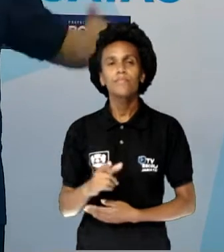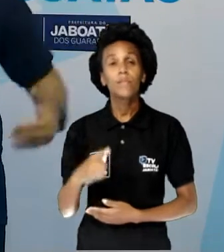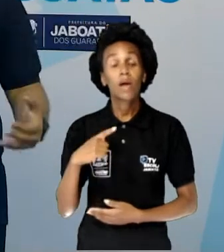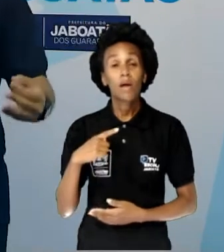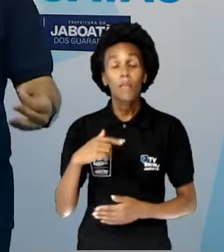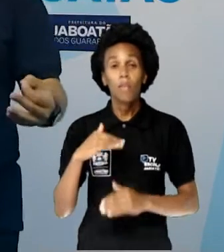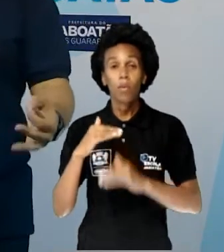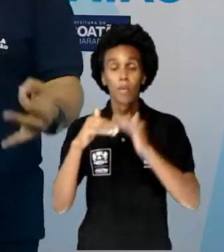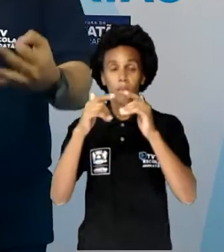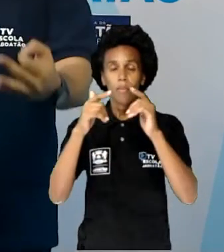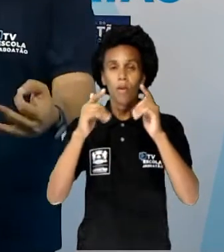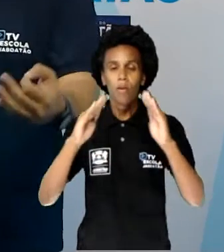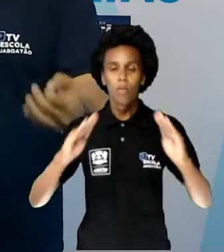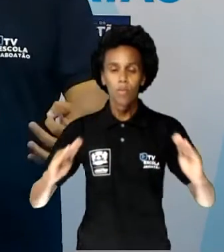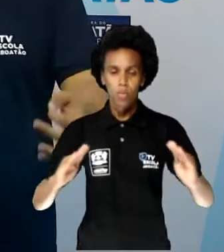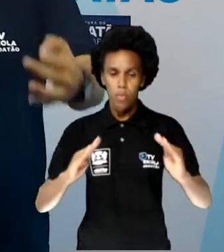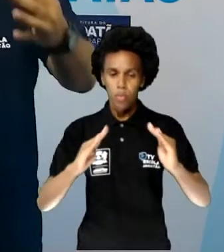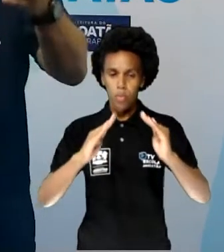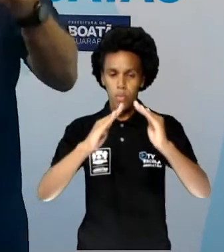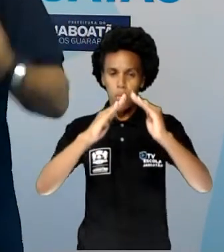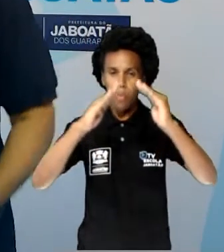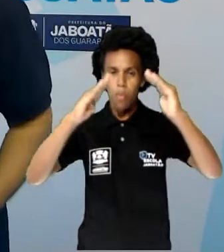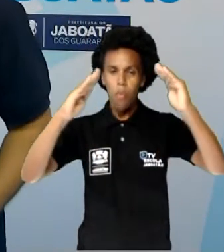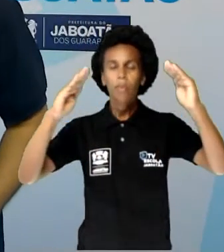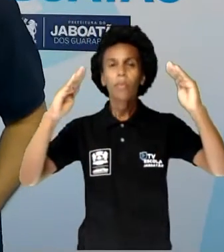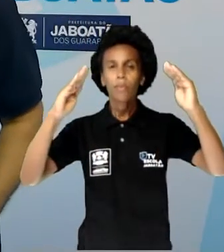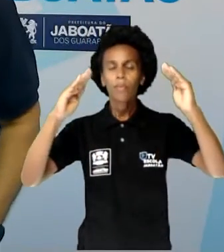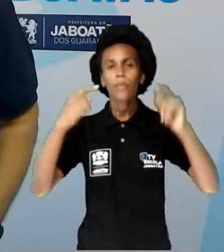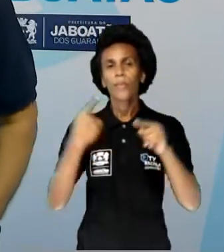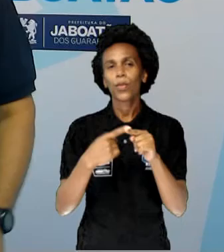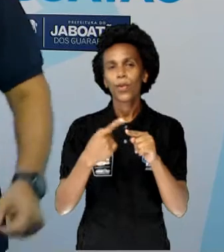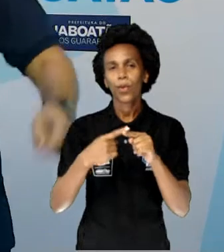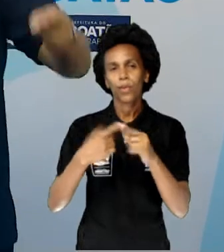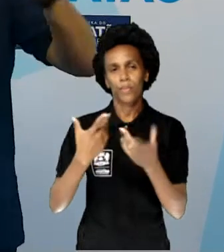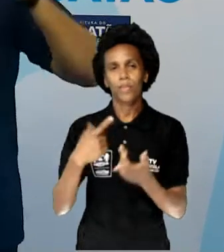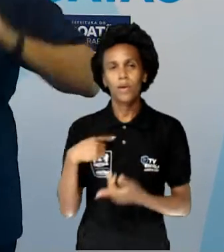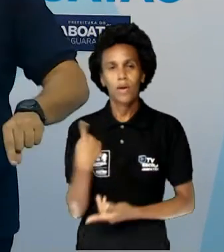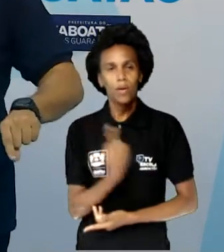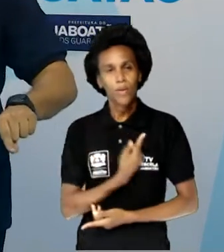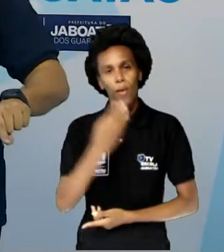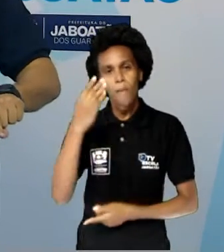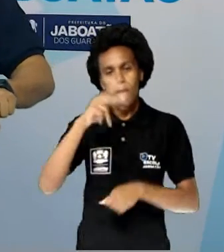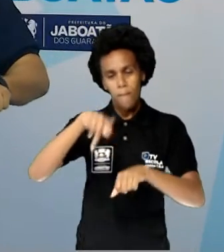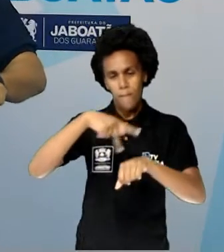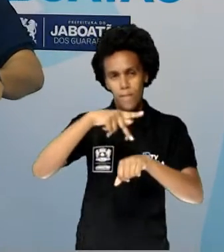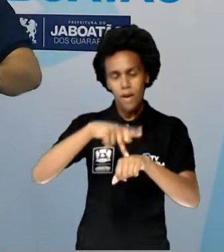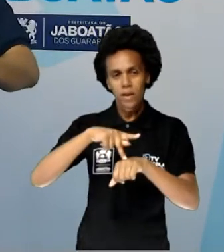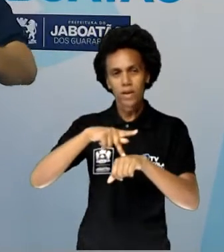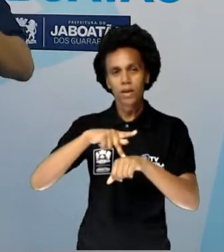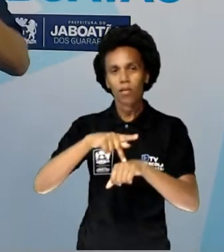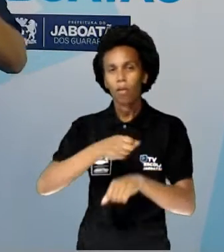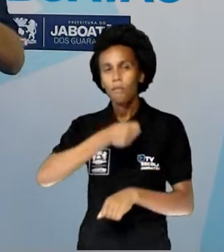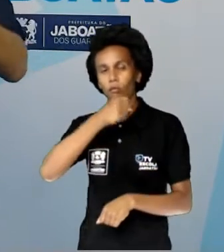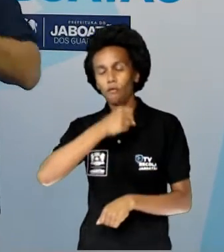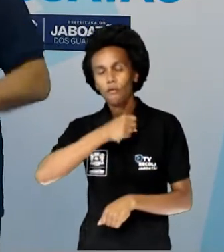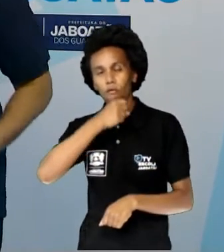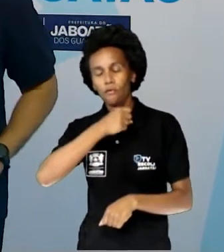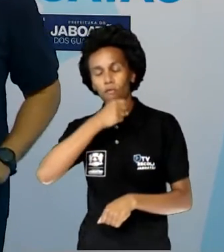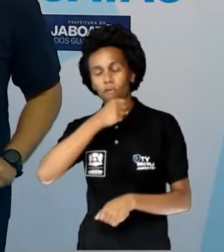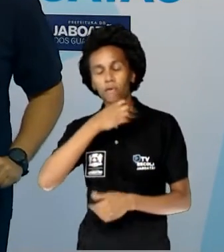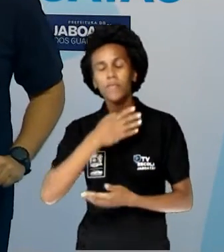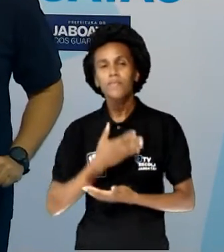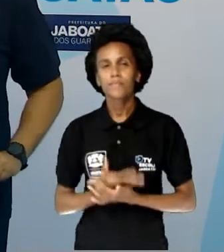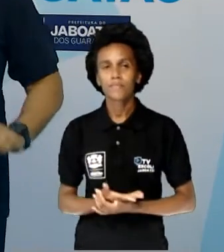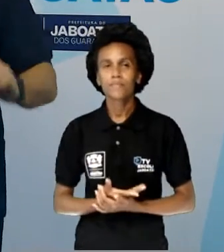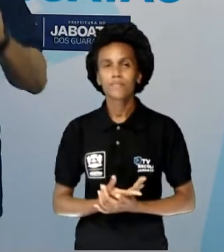mais largo, porque nós somos um país que estamos envelhecendo. E é sobre isso que vai aparecer na tela uma coisa